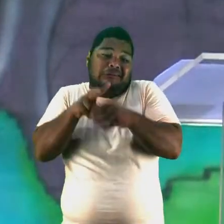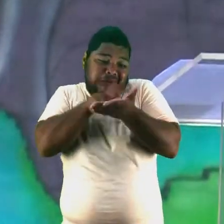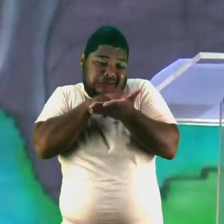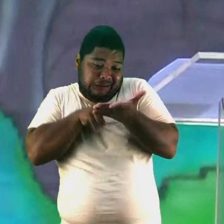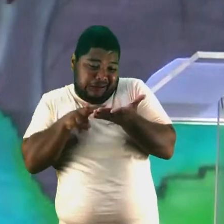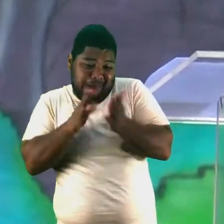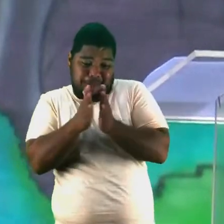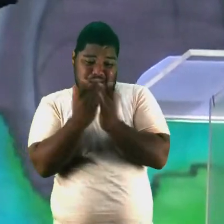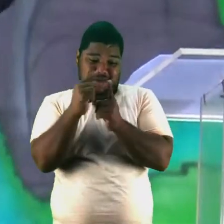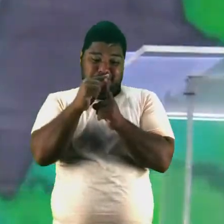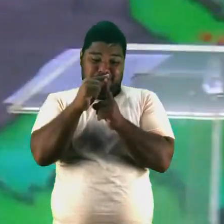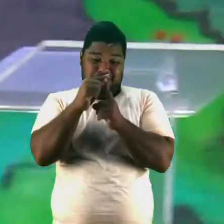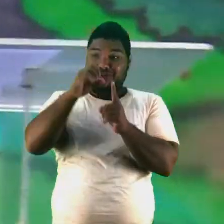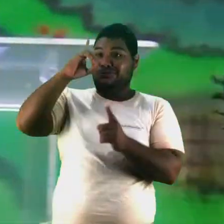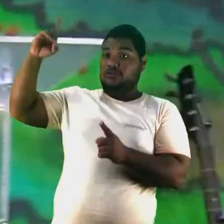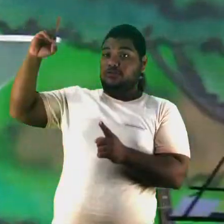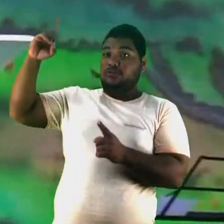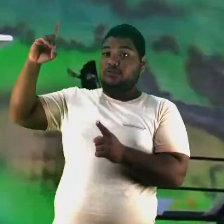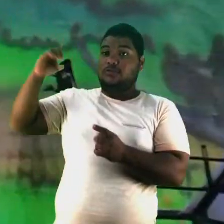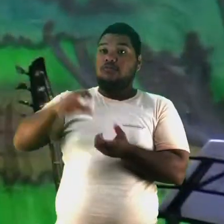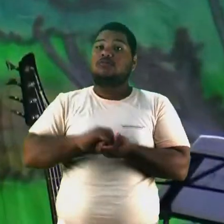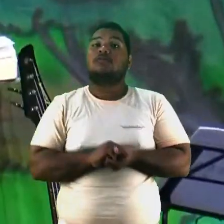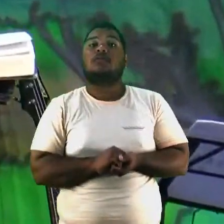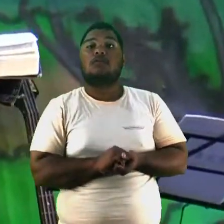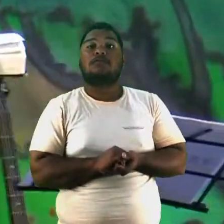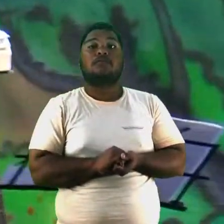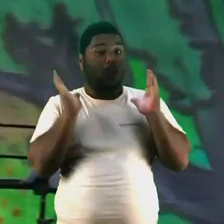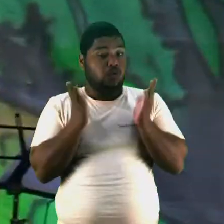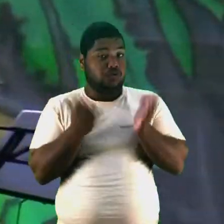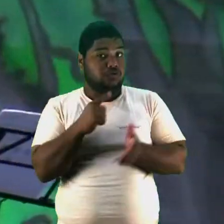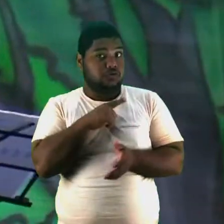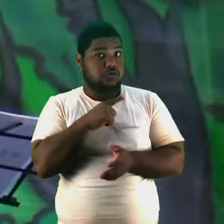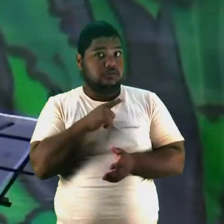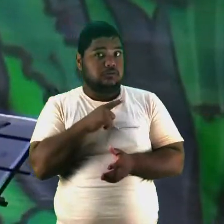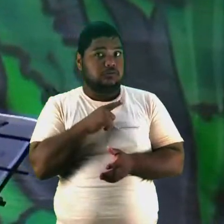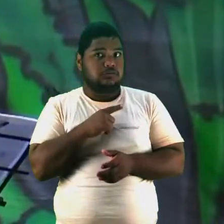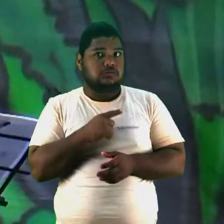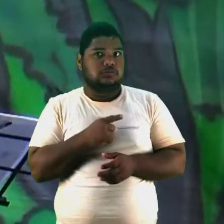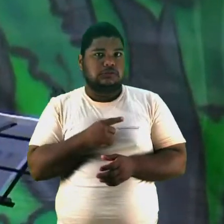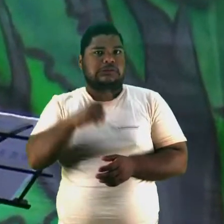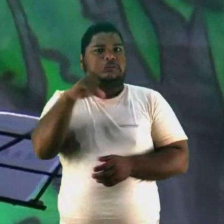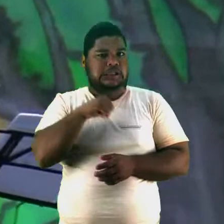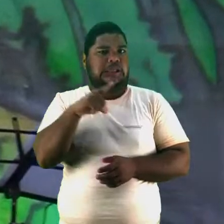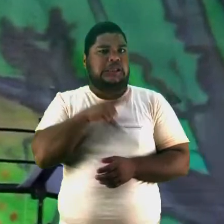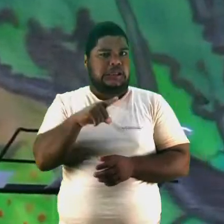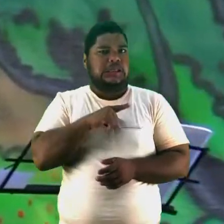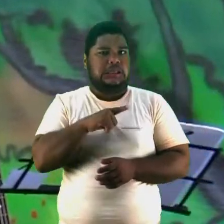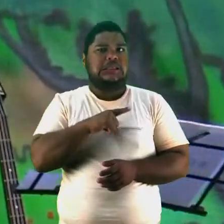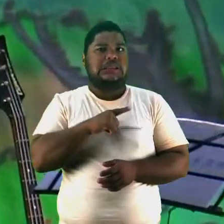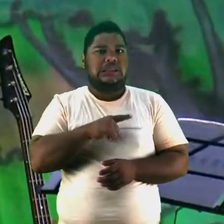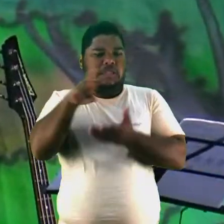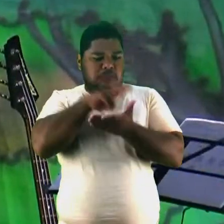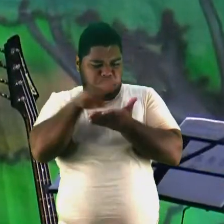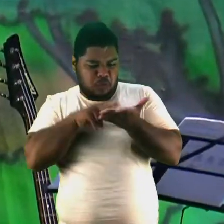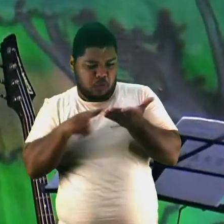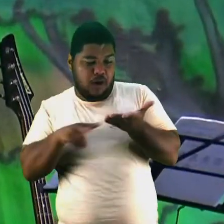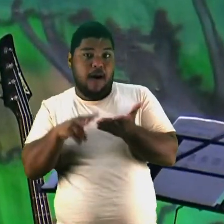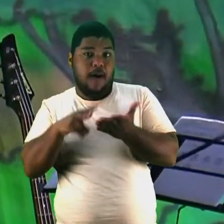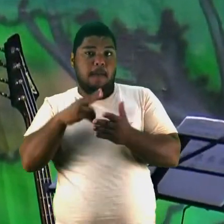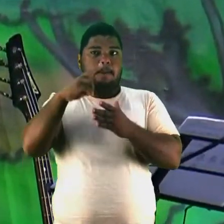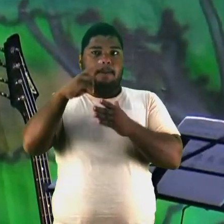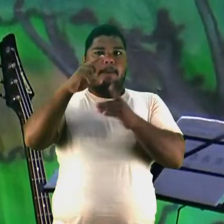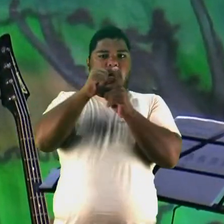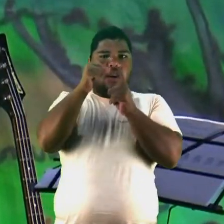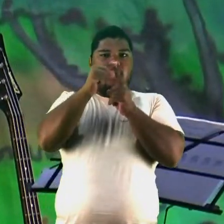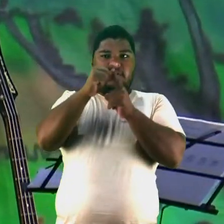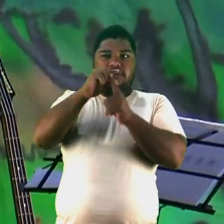tempo. Hoje eu vou mostrar alguns números para você, para incentivar você a criar tempo, para você ter com a palavra de Deus.